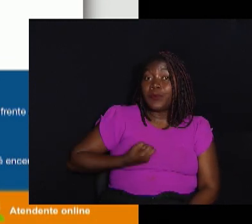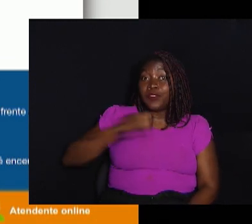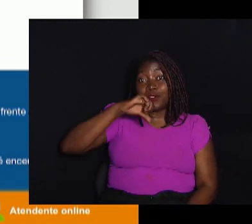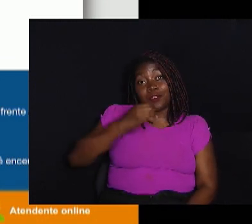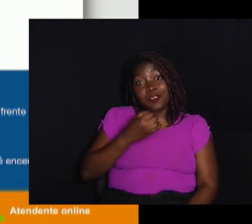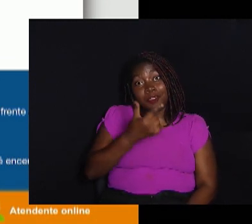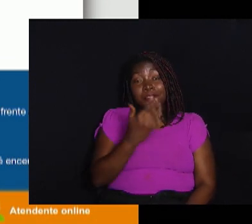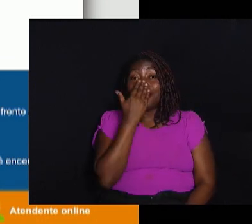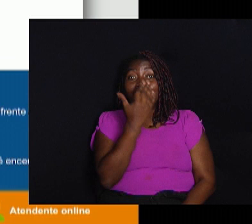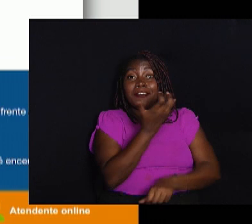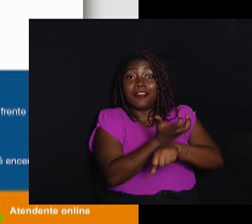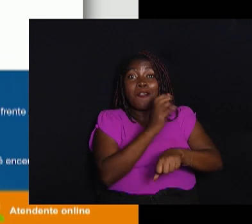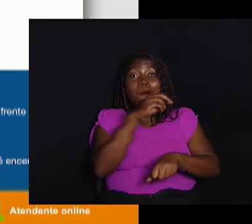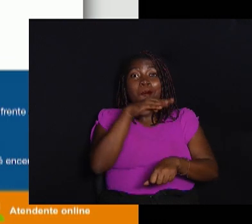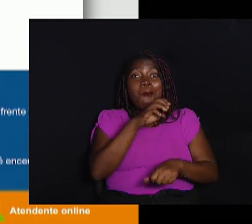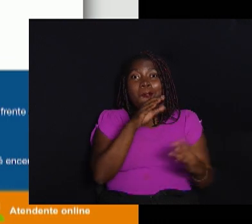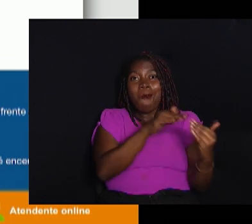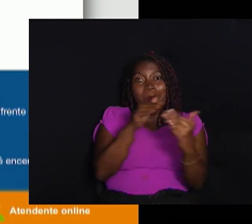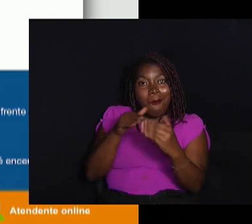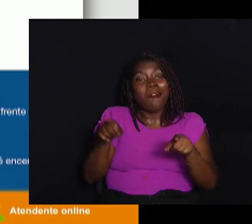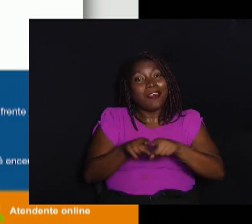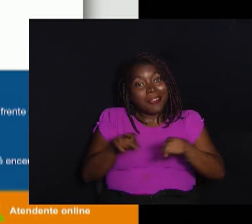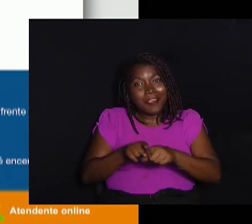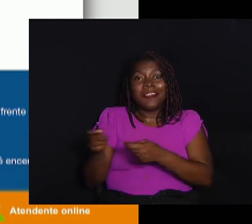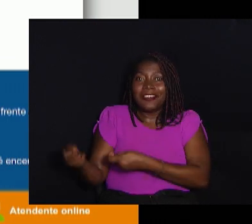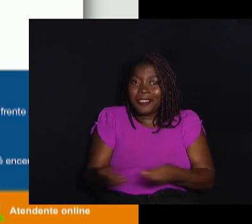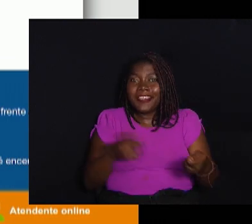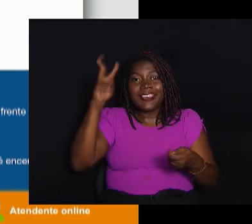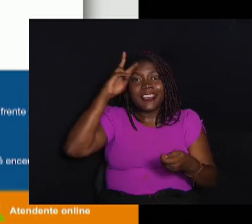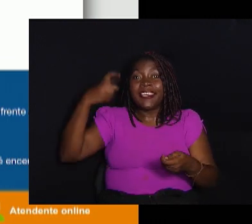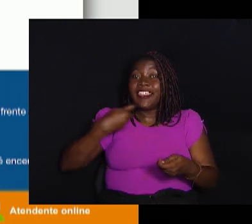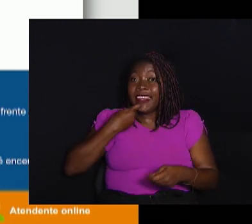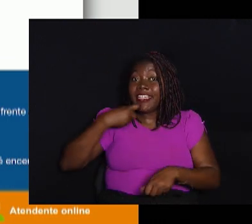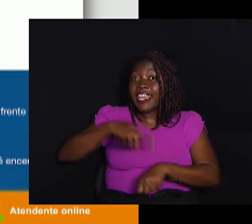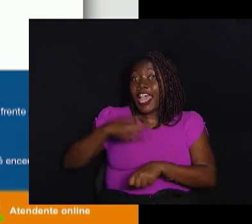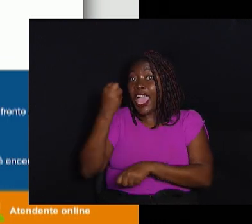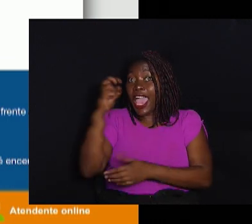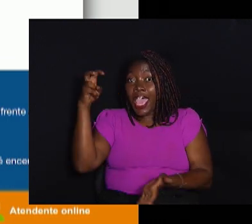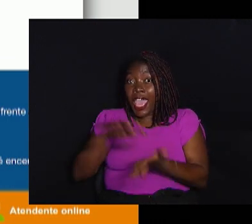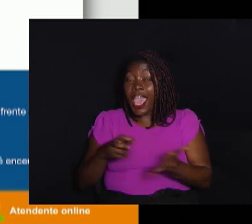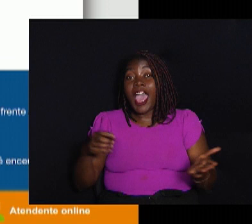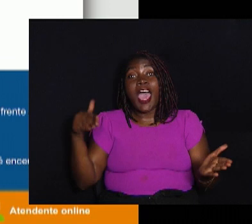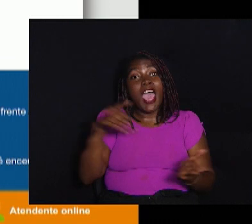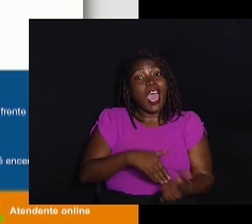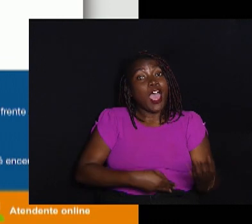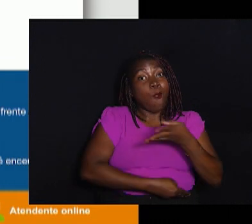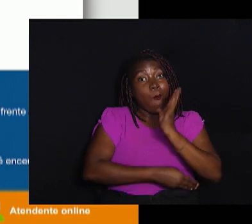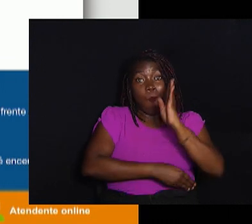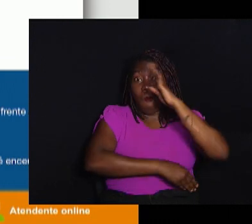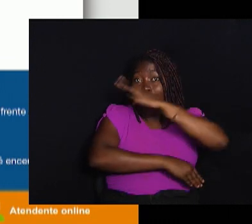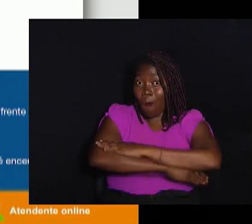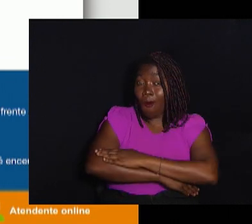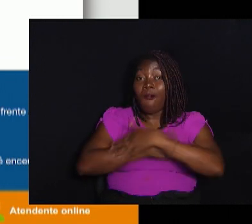da Concórdia. Também funciona de segunda a sexta-feira, das 8 horas da manhã às 4 horas da tarde.